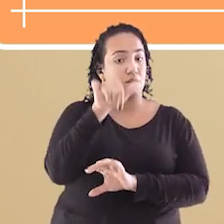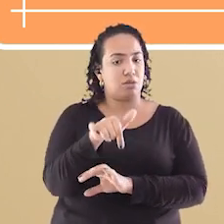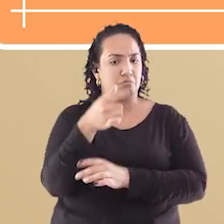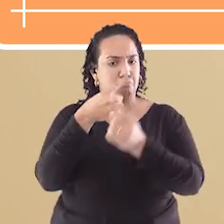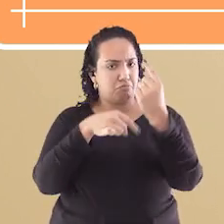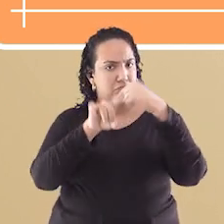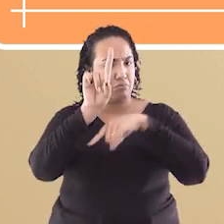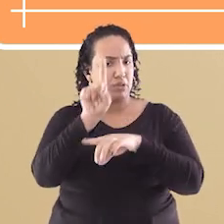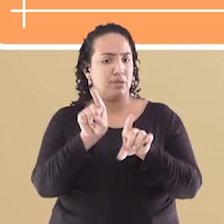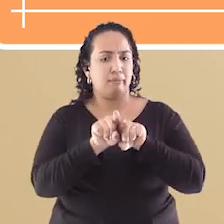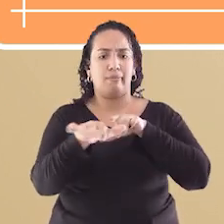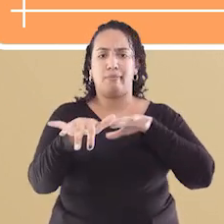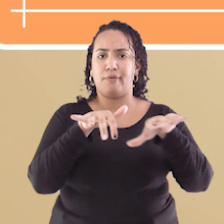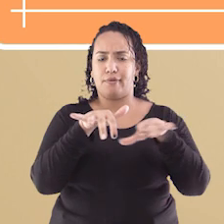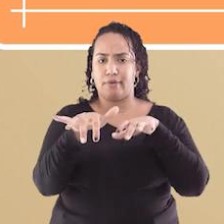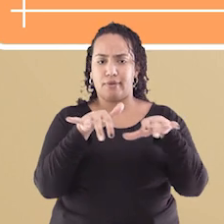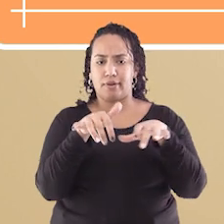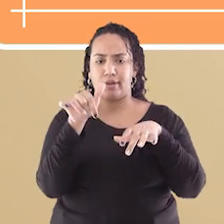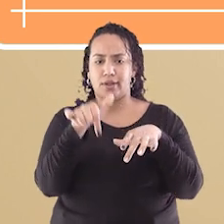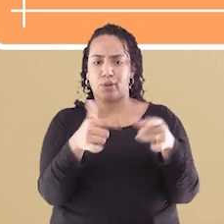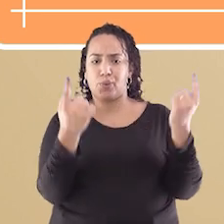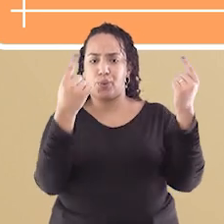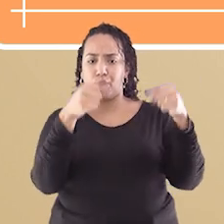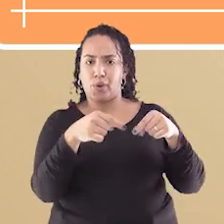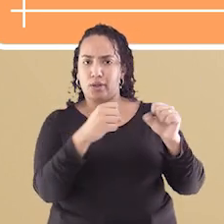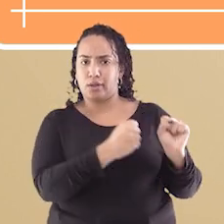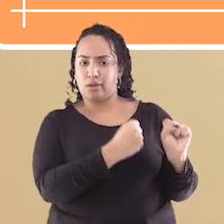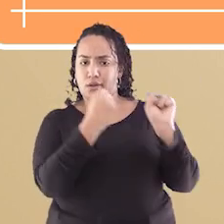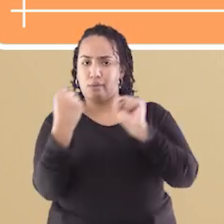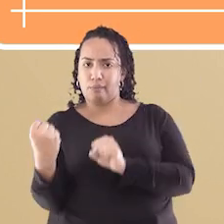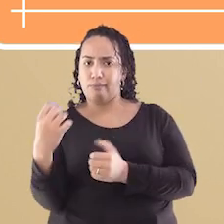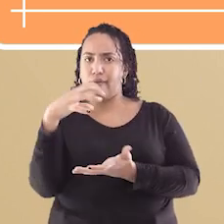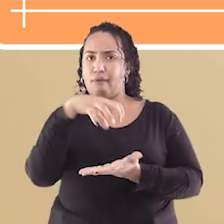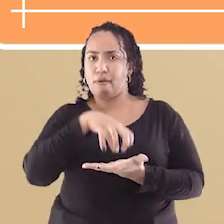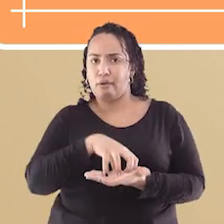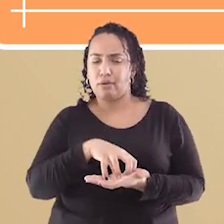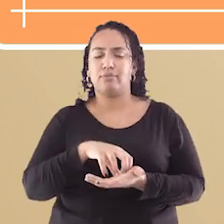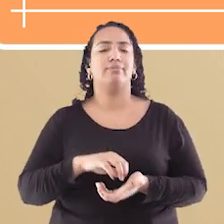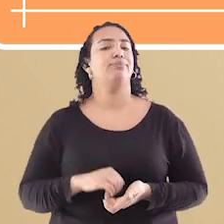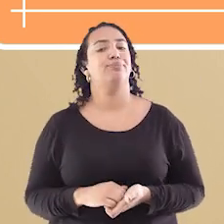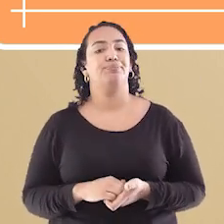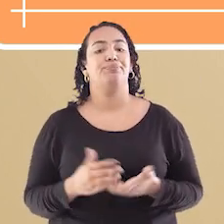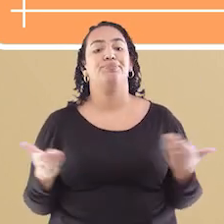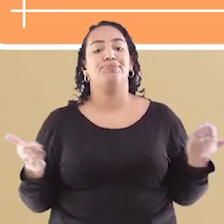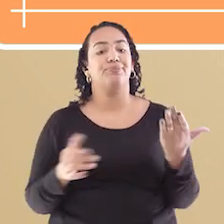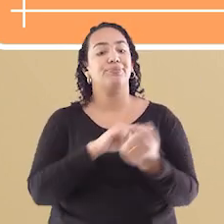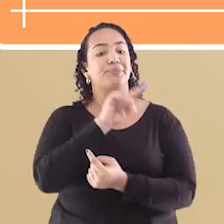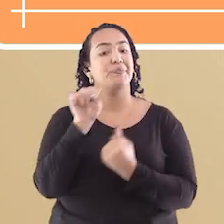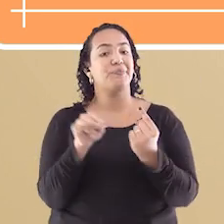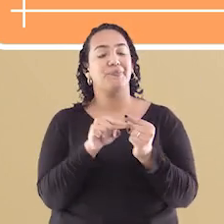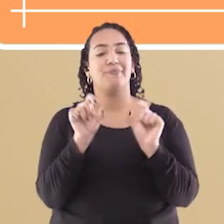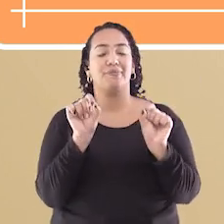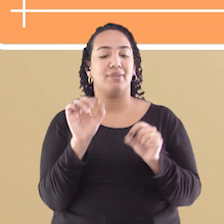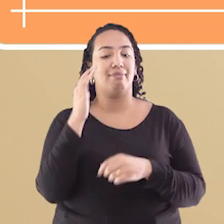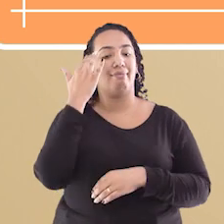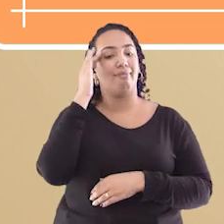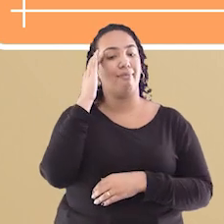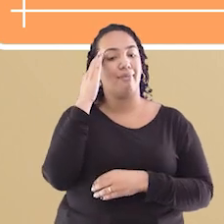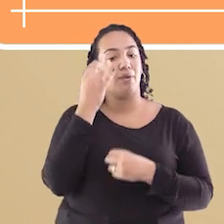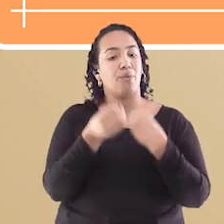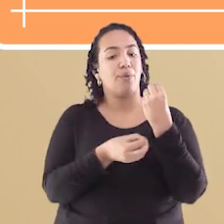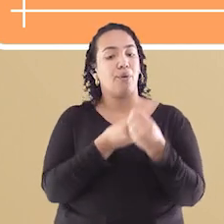nas rebeliões e nos movimentos contestatórios ao poder centralizado. E o nosso objetivo é compreender